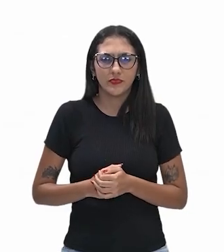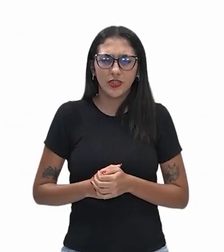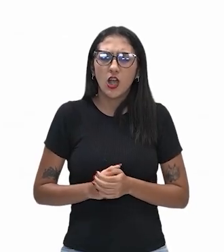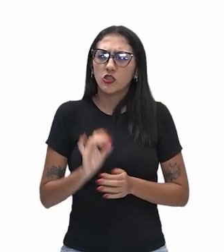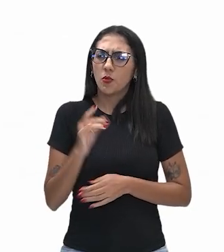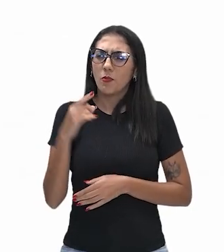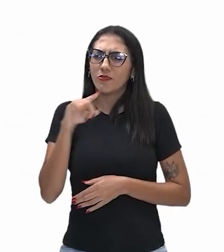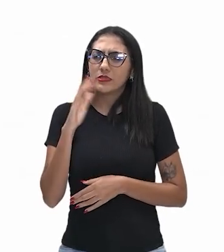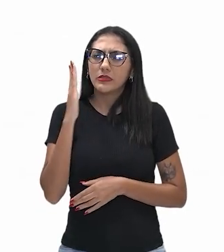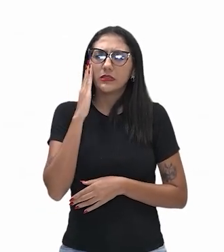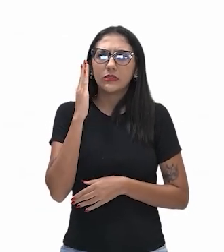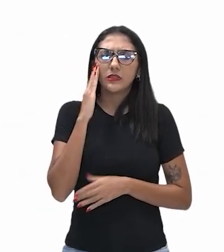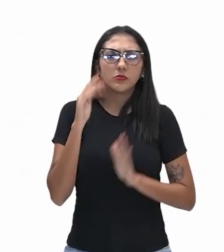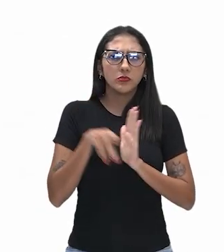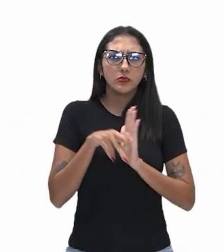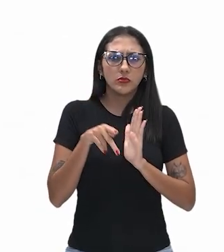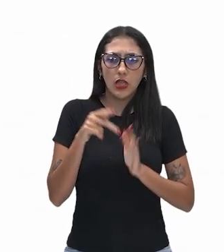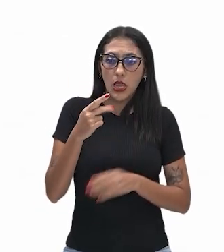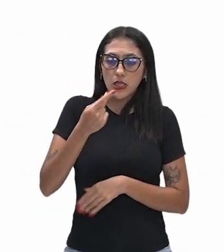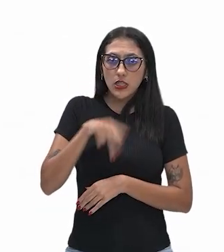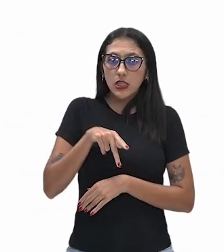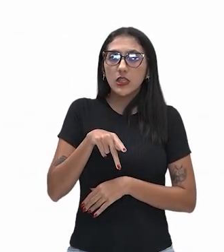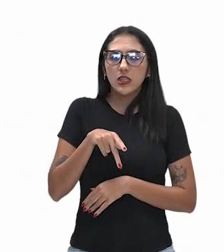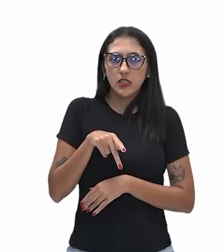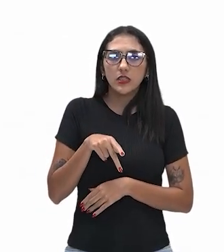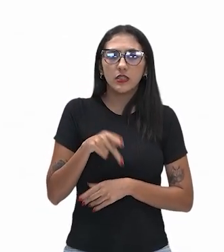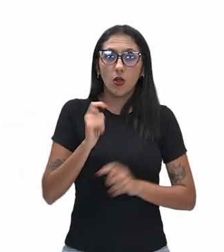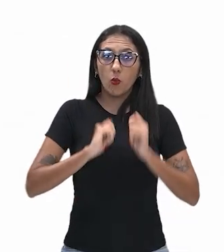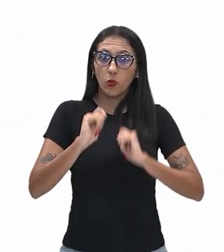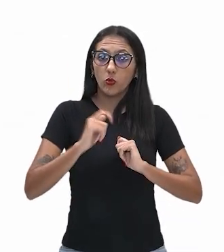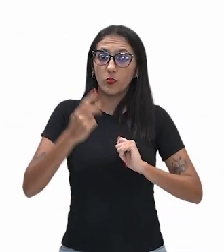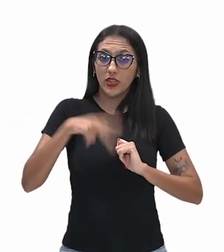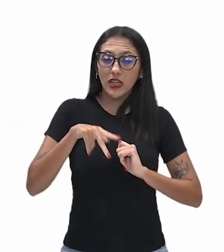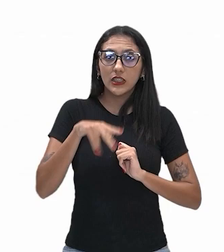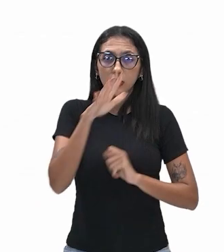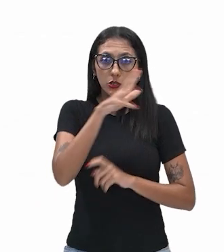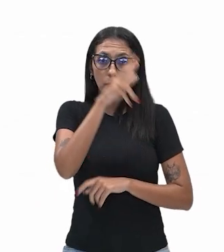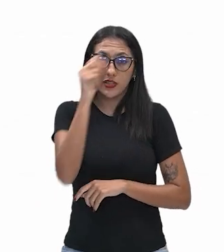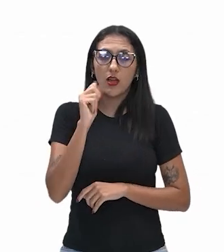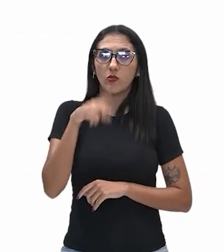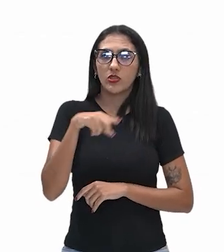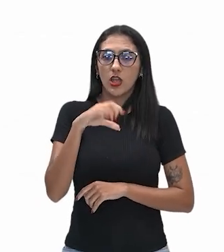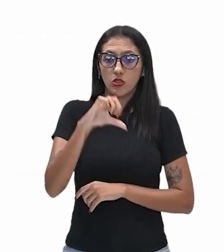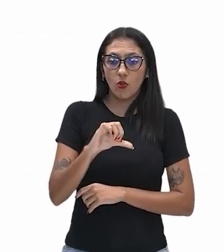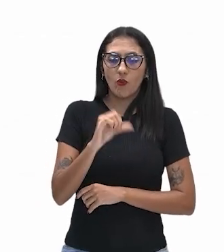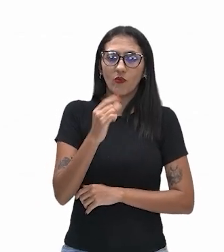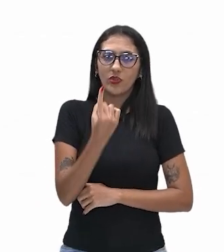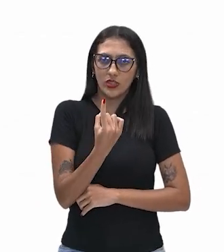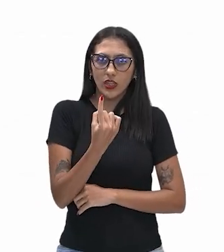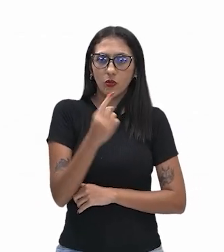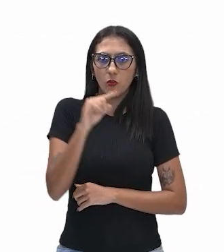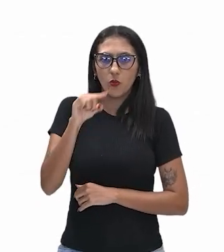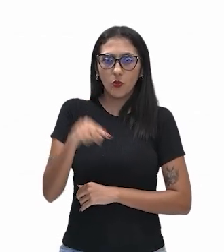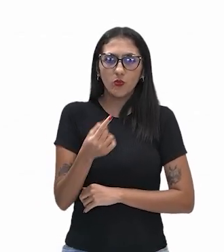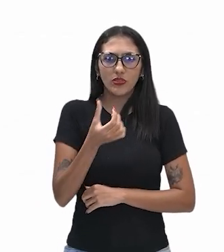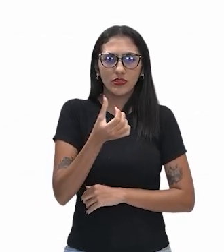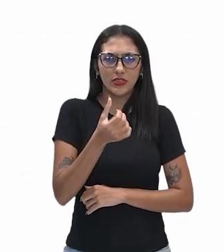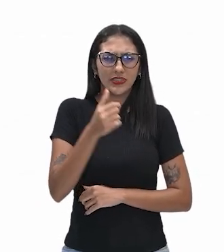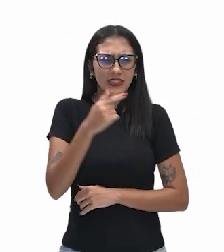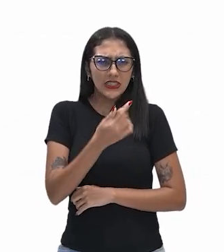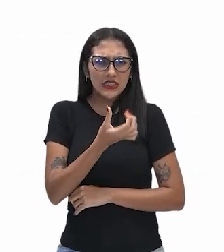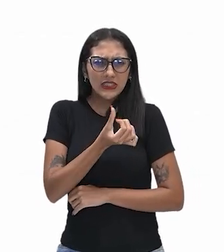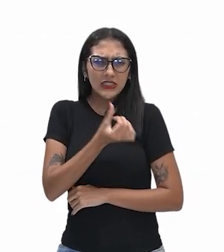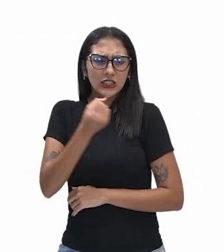do PIB de Manaus, aqui ó, do ano inteiro, é de 91 bilhões. Então, para que